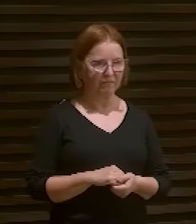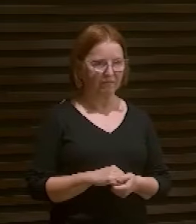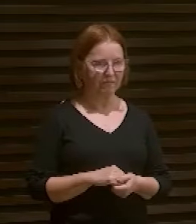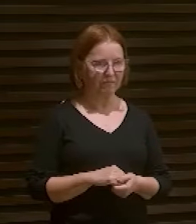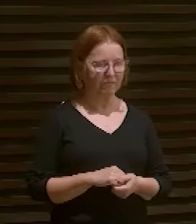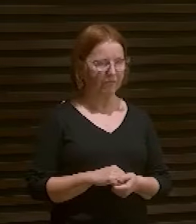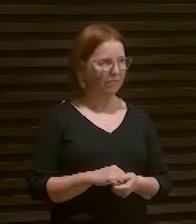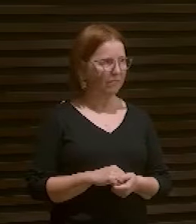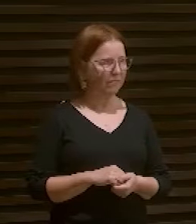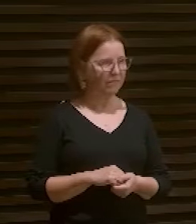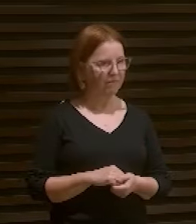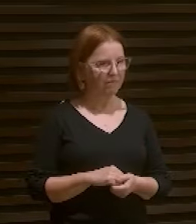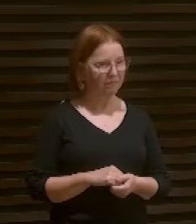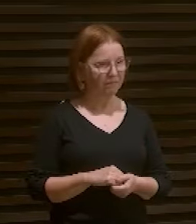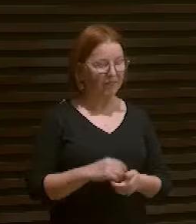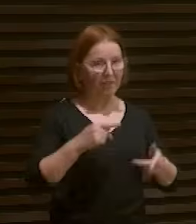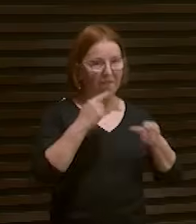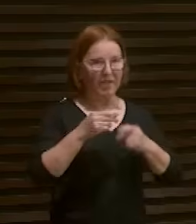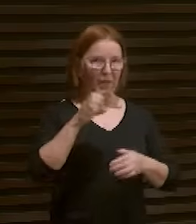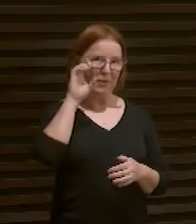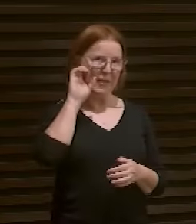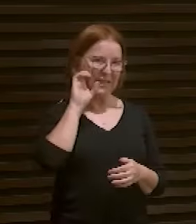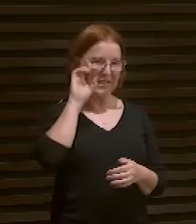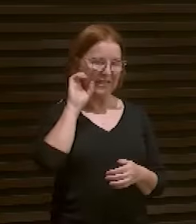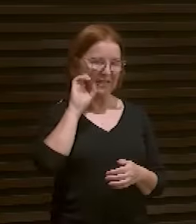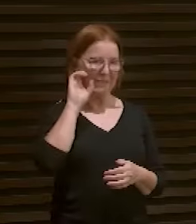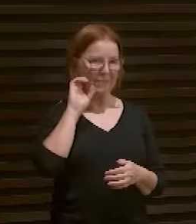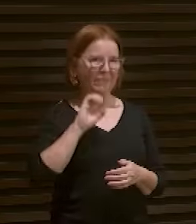muito a ver com a ceia.